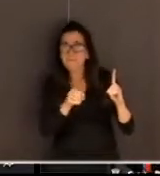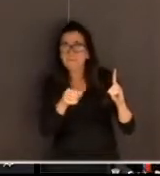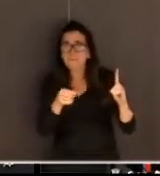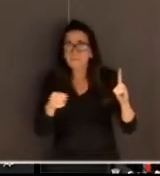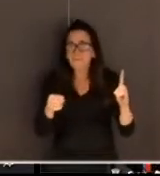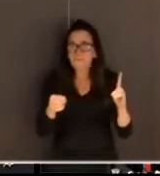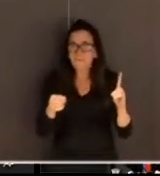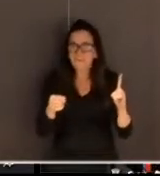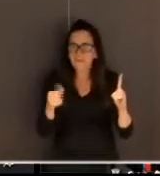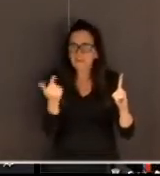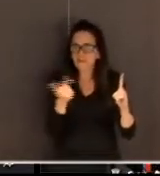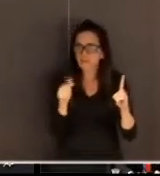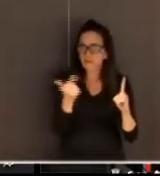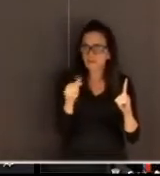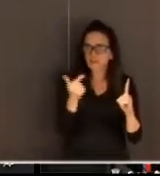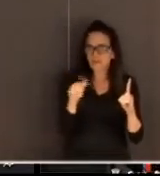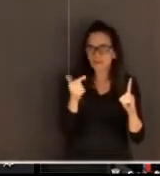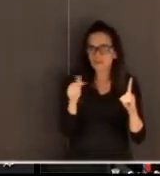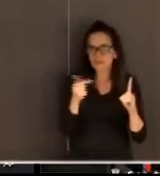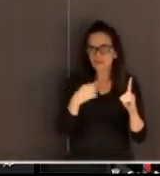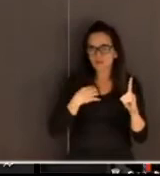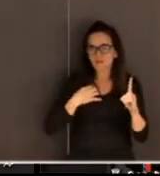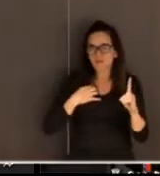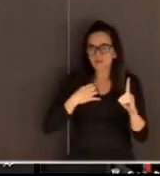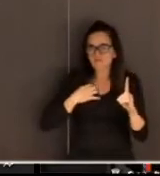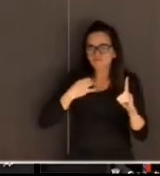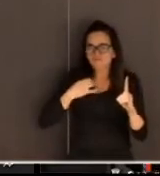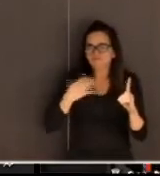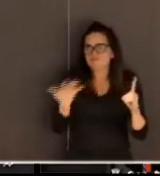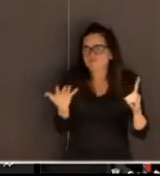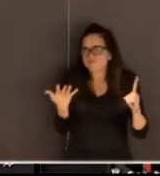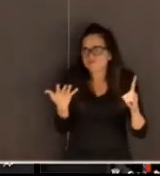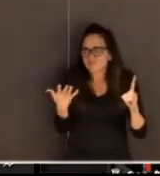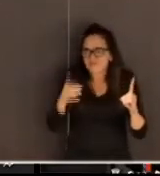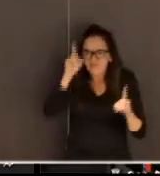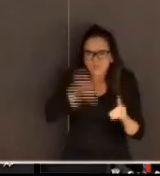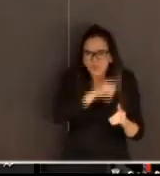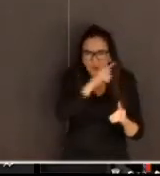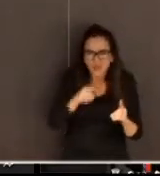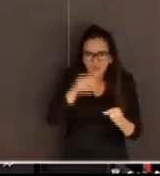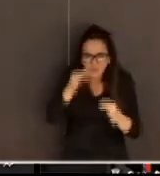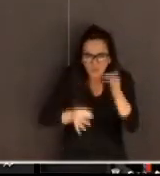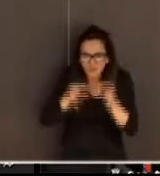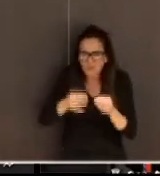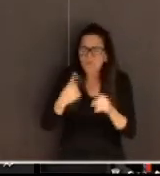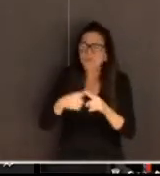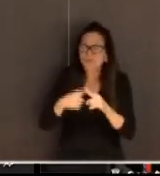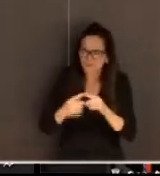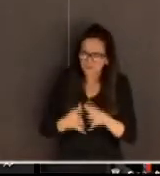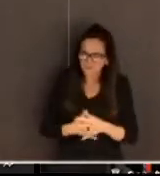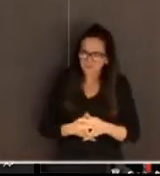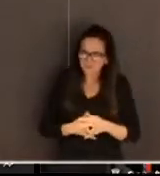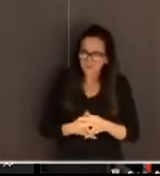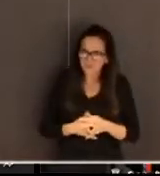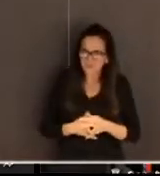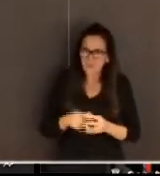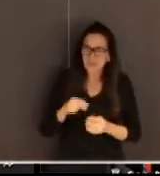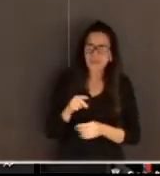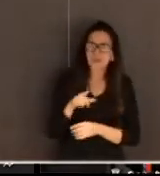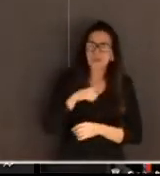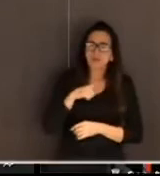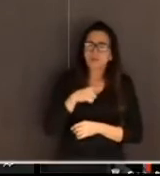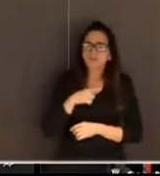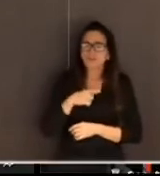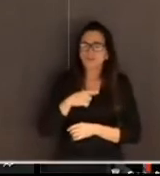objeção oportuna, não há que se falar em nulidade do julgamento. E por que eu falo isso? Se eu tenho um julgamento, meus